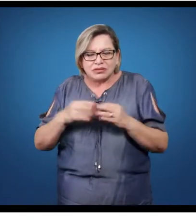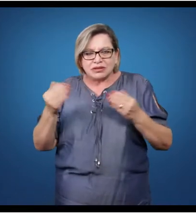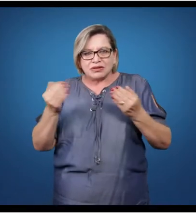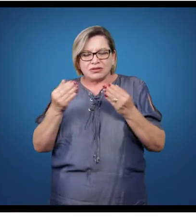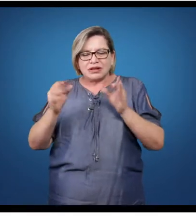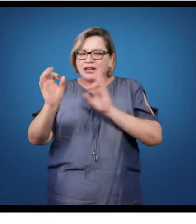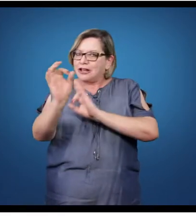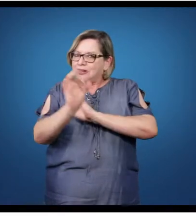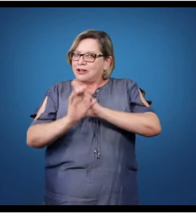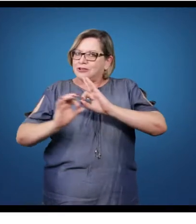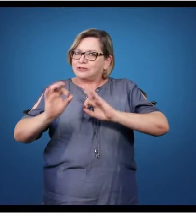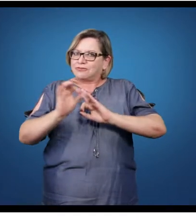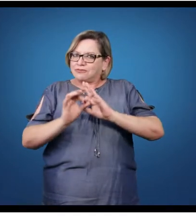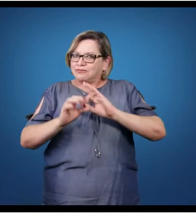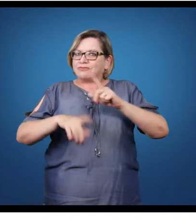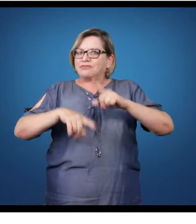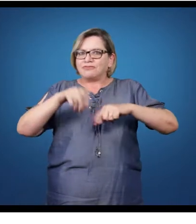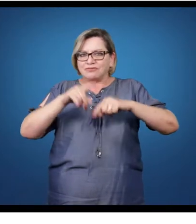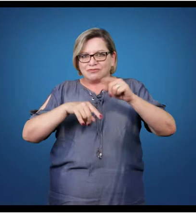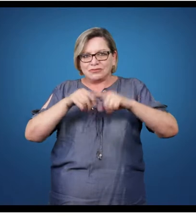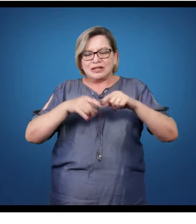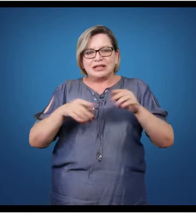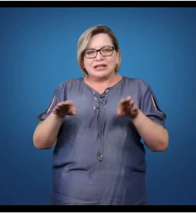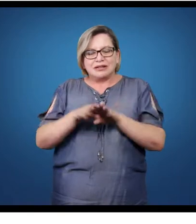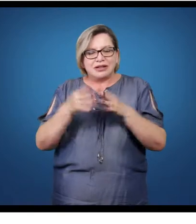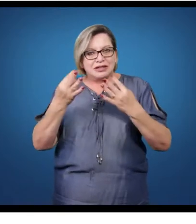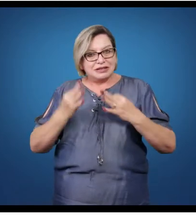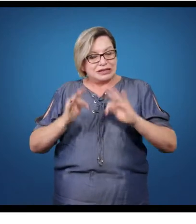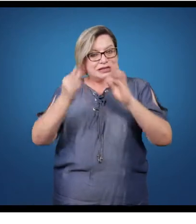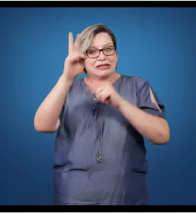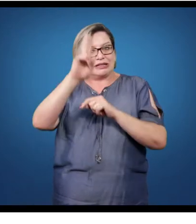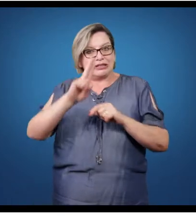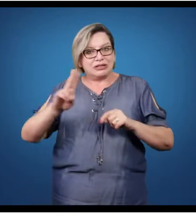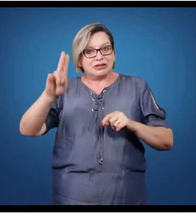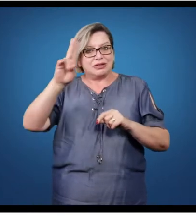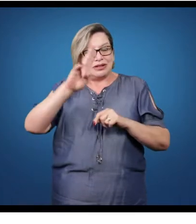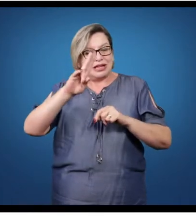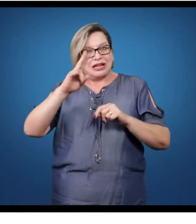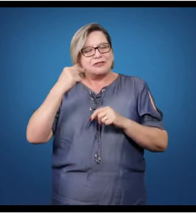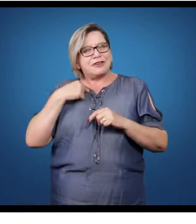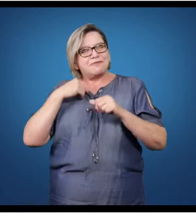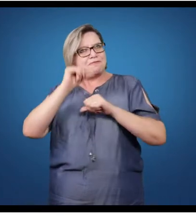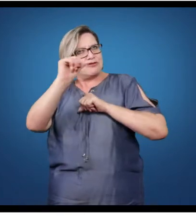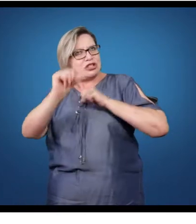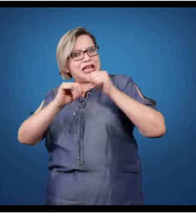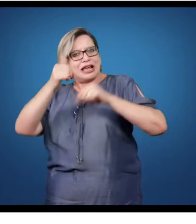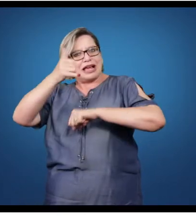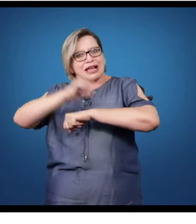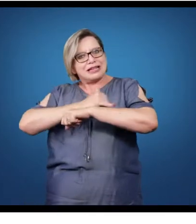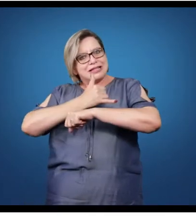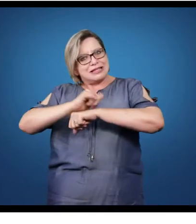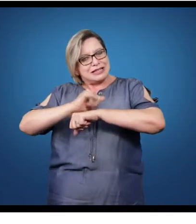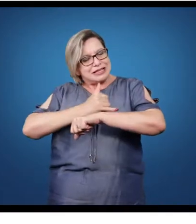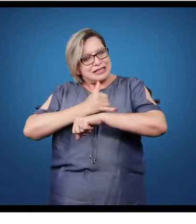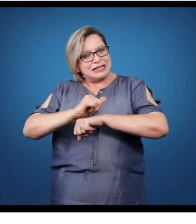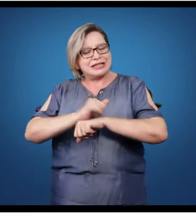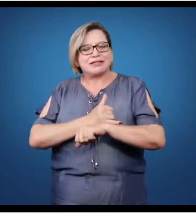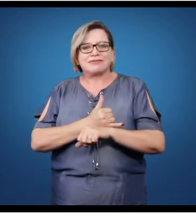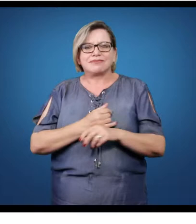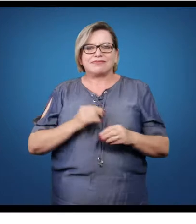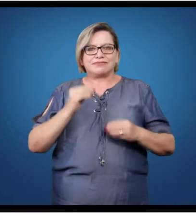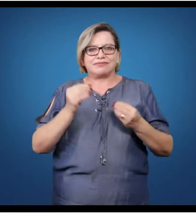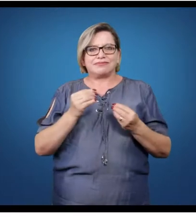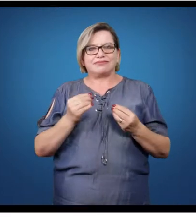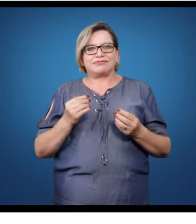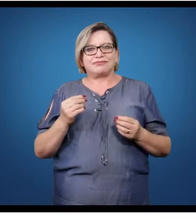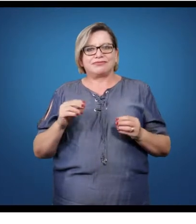elementos a técnica trabalhado na aula e transformar agora em itatinga estratégia suas